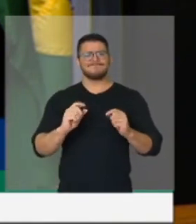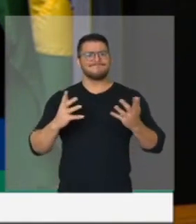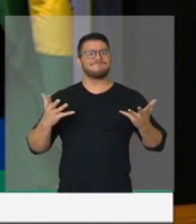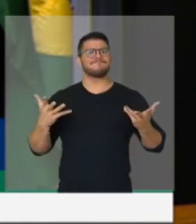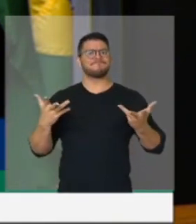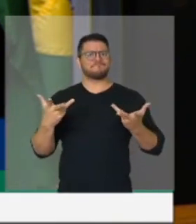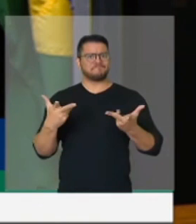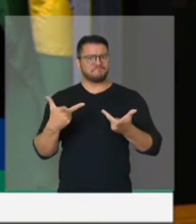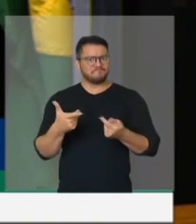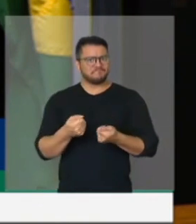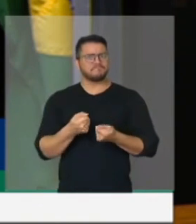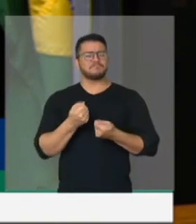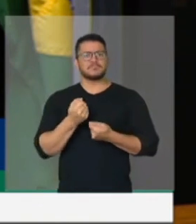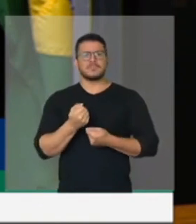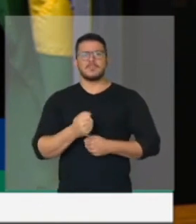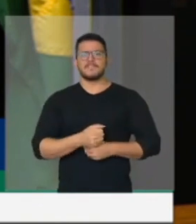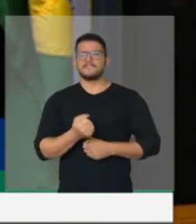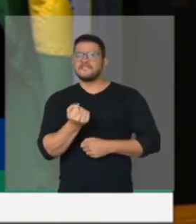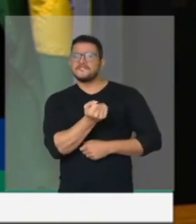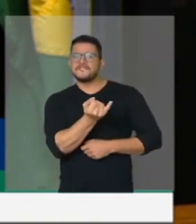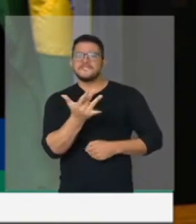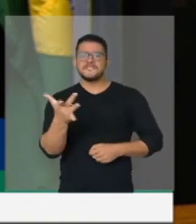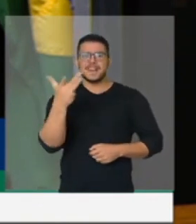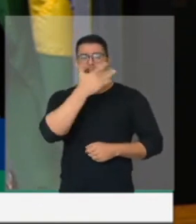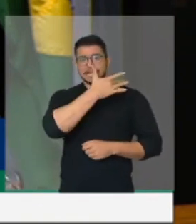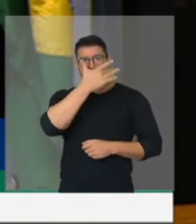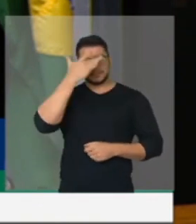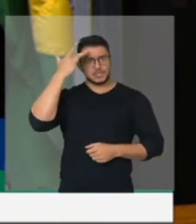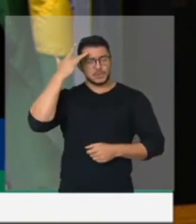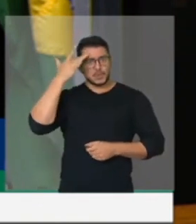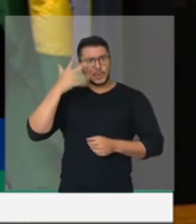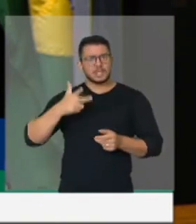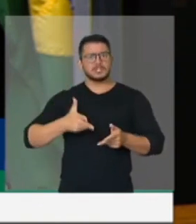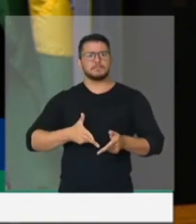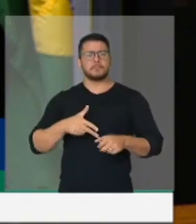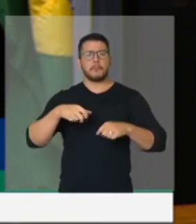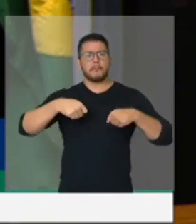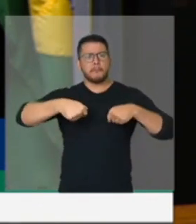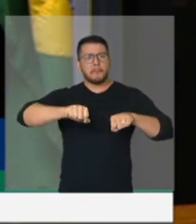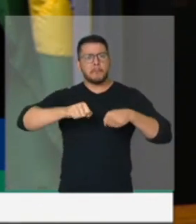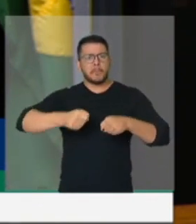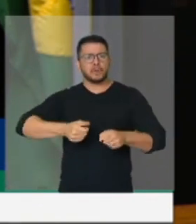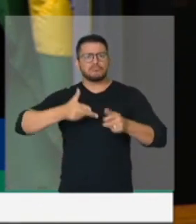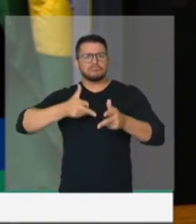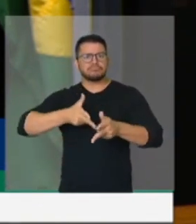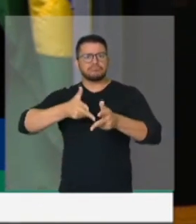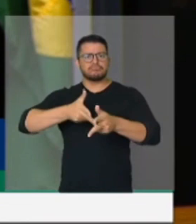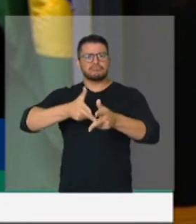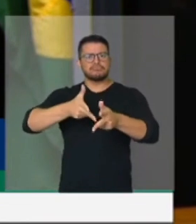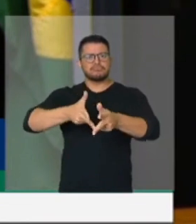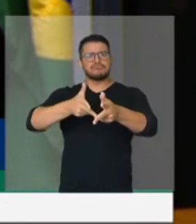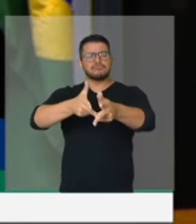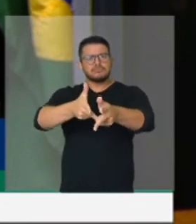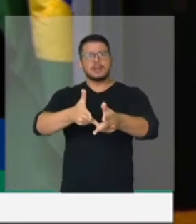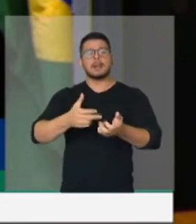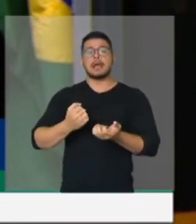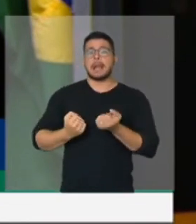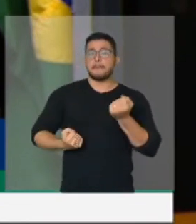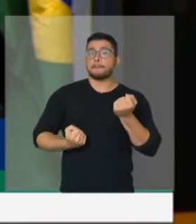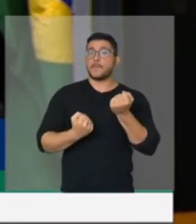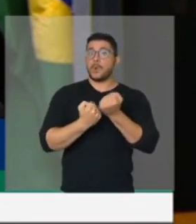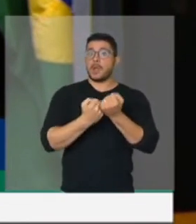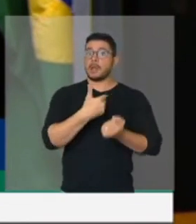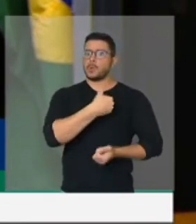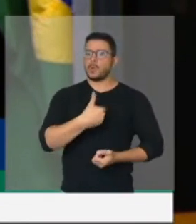avalanche milhares de pessoas indo junto com o presidente para prestar seu apoio ao governo